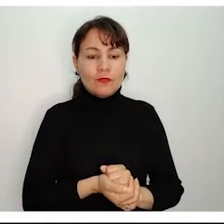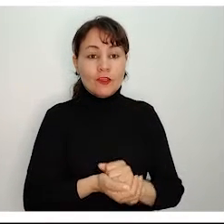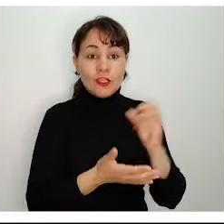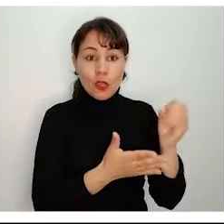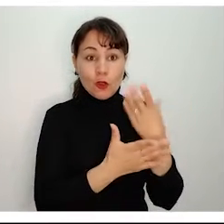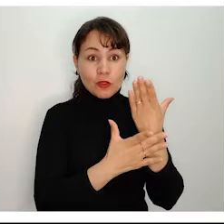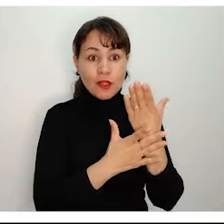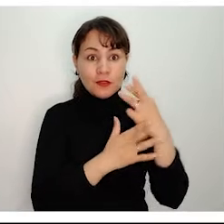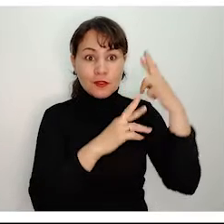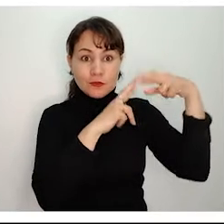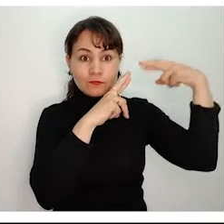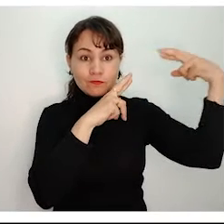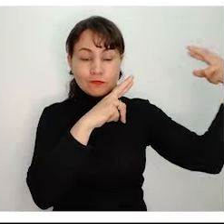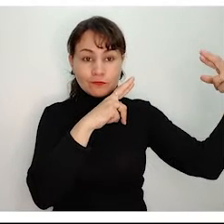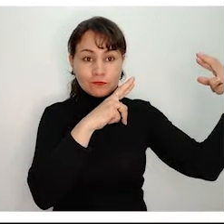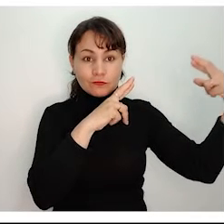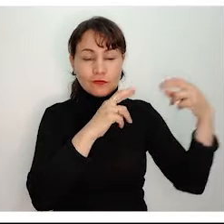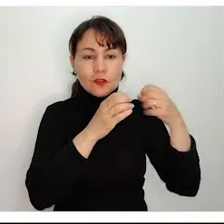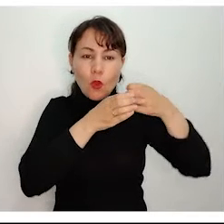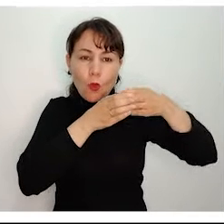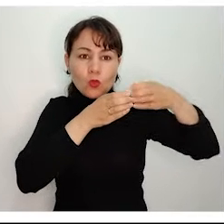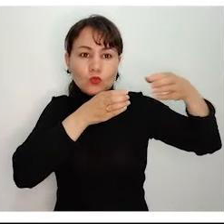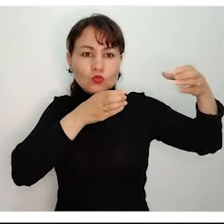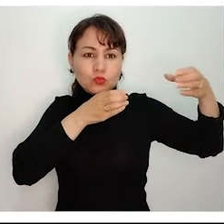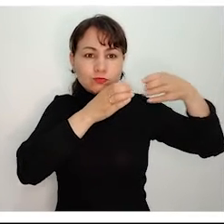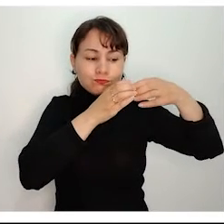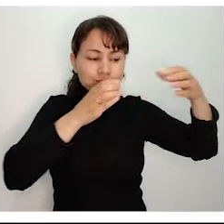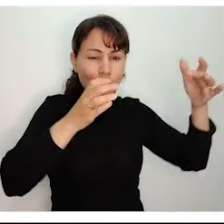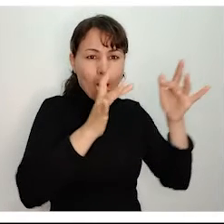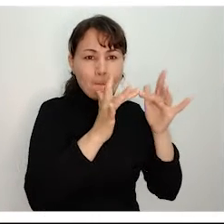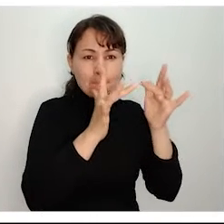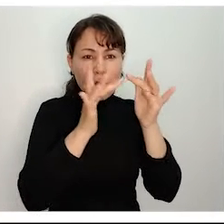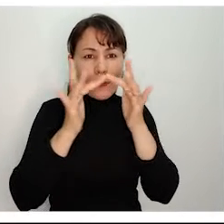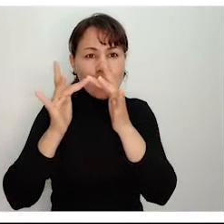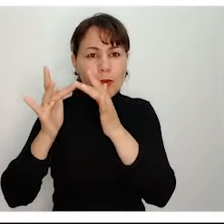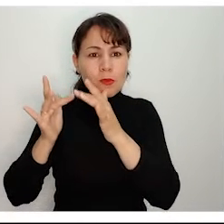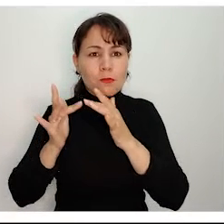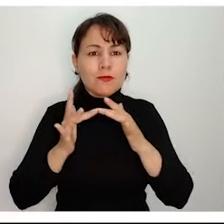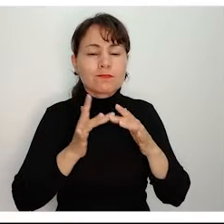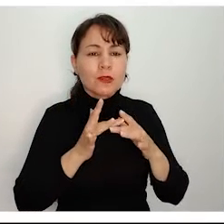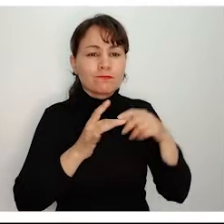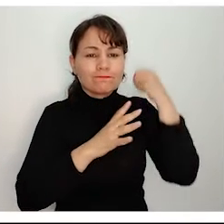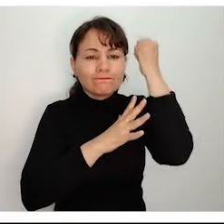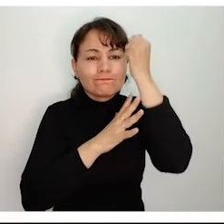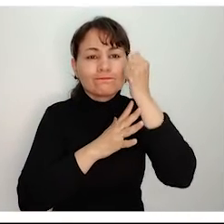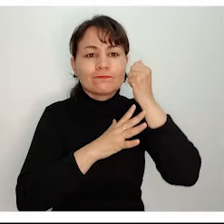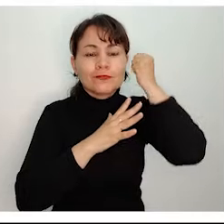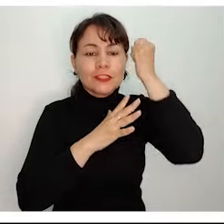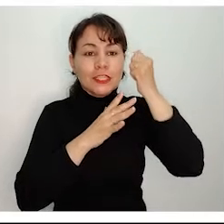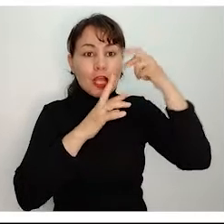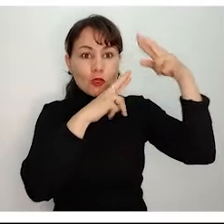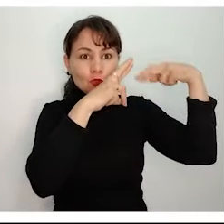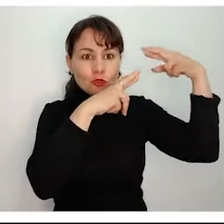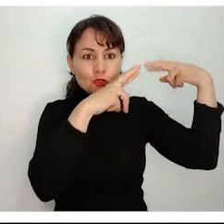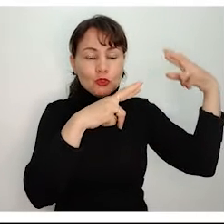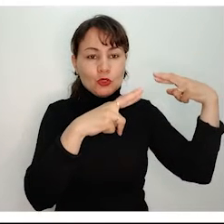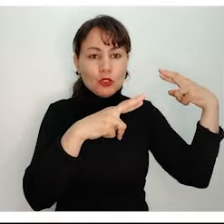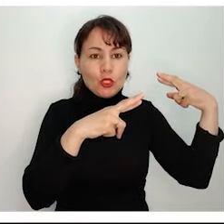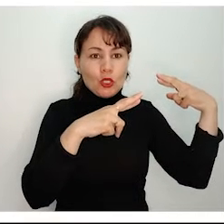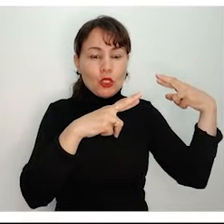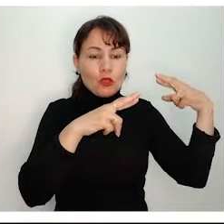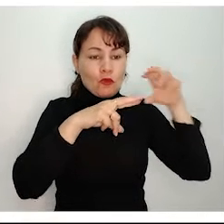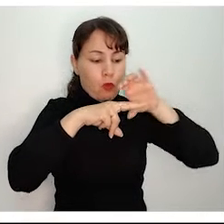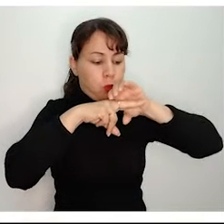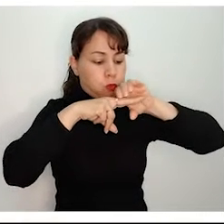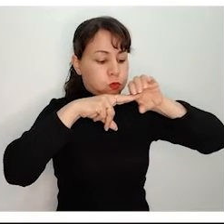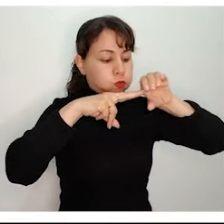falando, que acontecem entre os neurônios. As conexões vão aumentando, vão se fortalecendo, vão amadurecendo, os